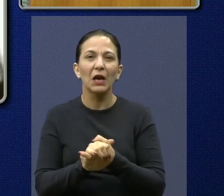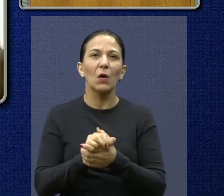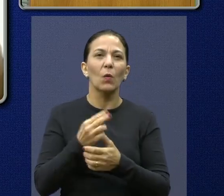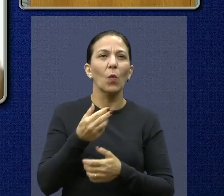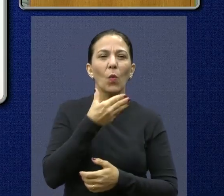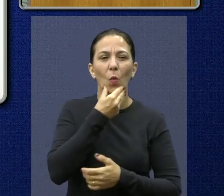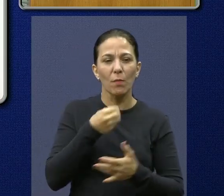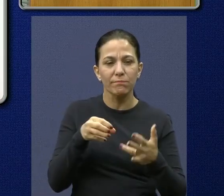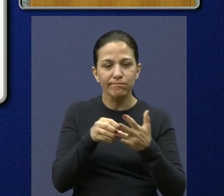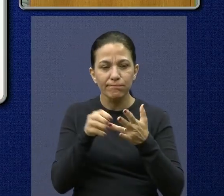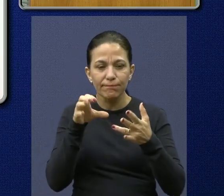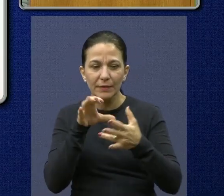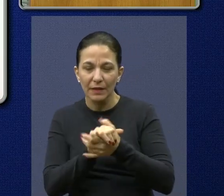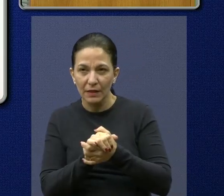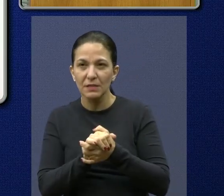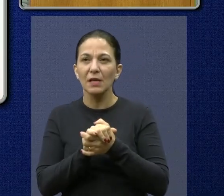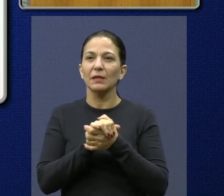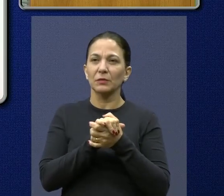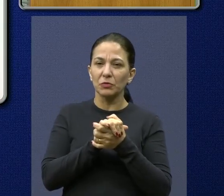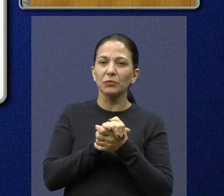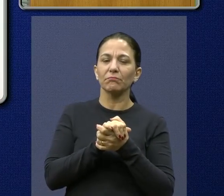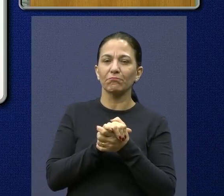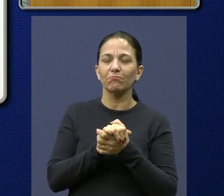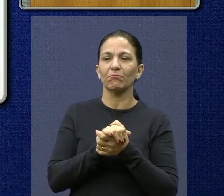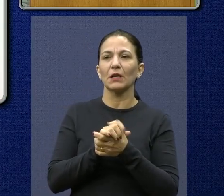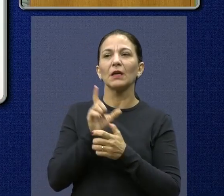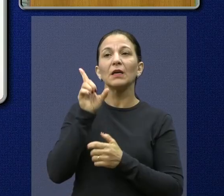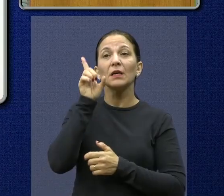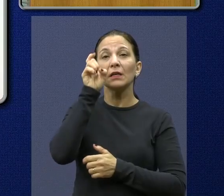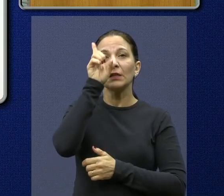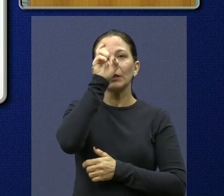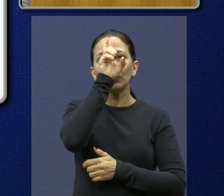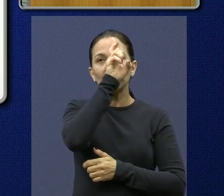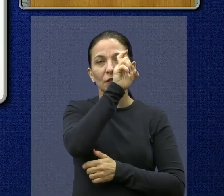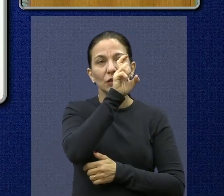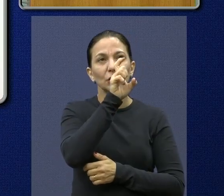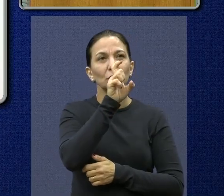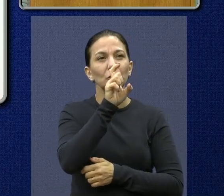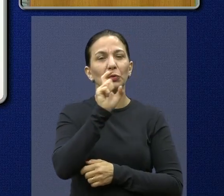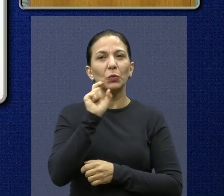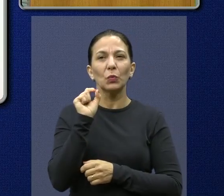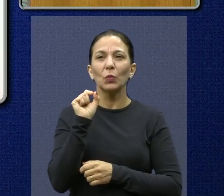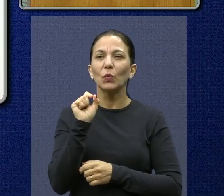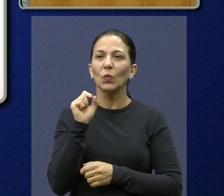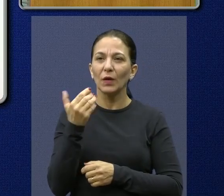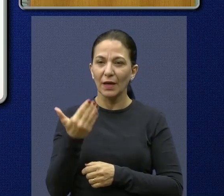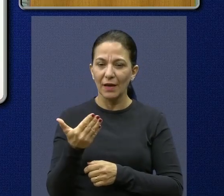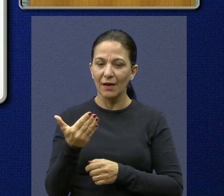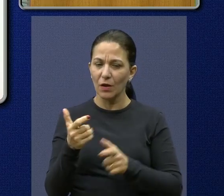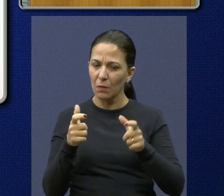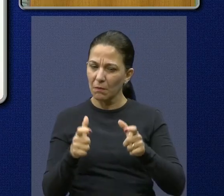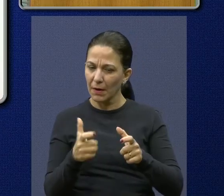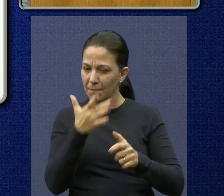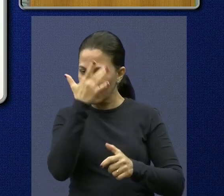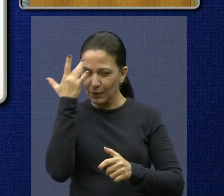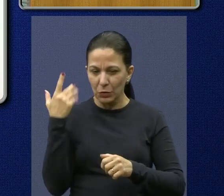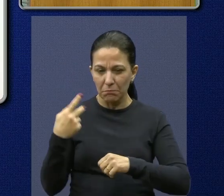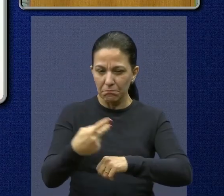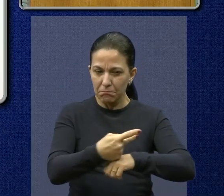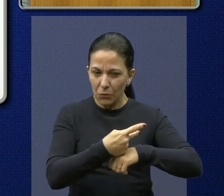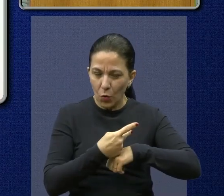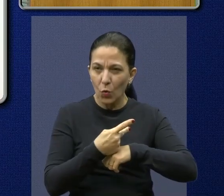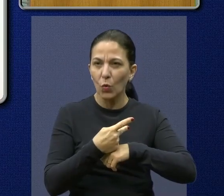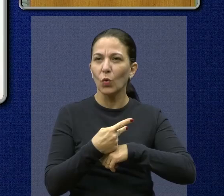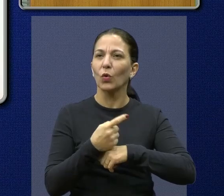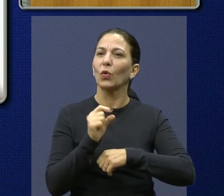né? Enfim, tal. É muito difícil quando a gente recebe, né, no nosso ambulatório,